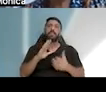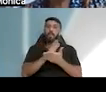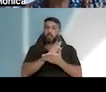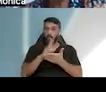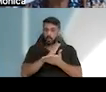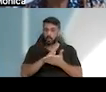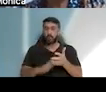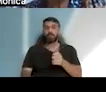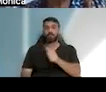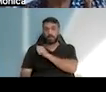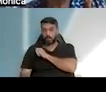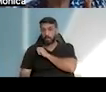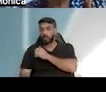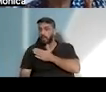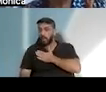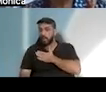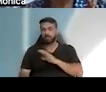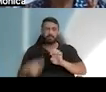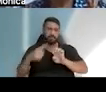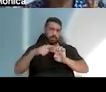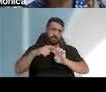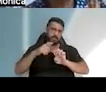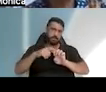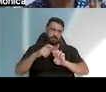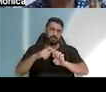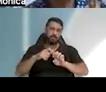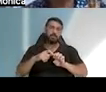do empreendedorismo, então eles vão e